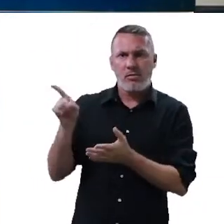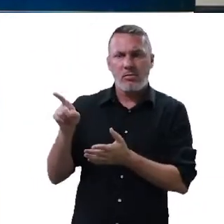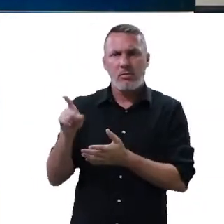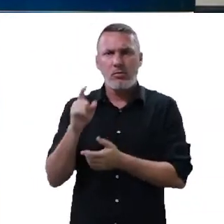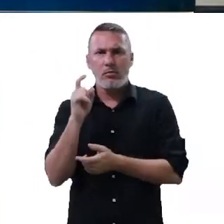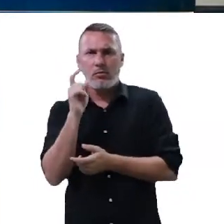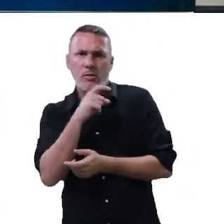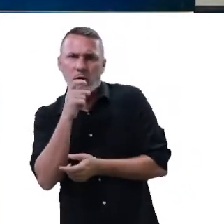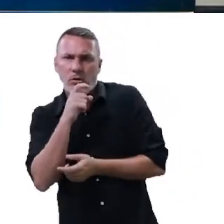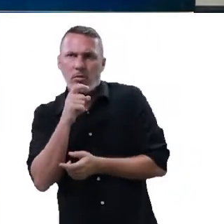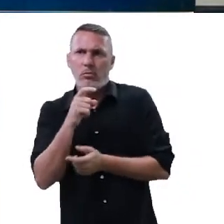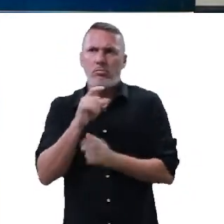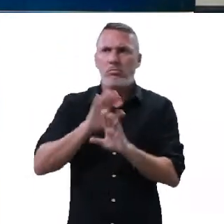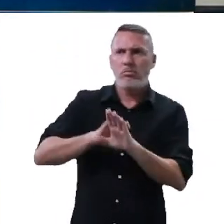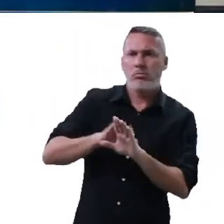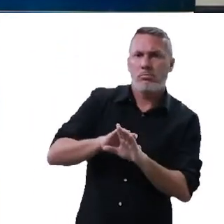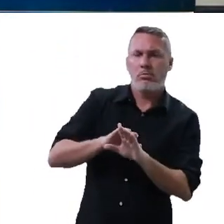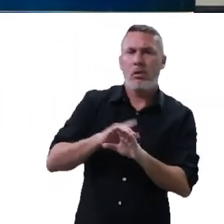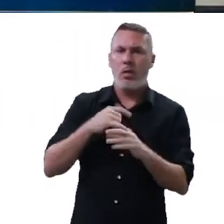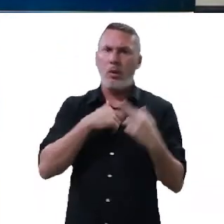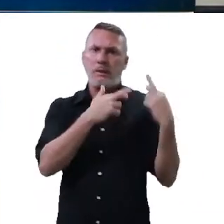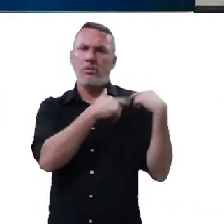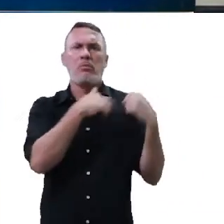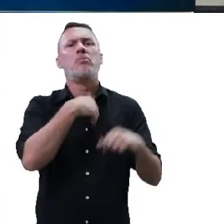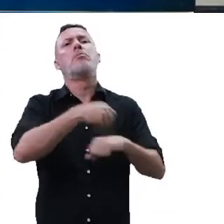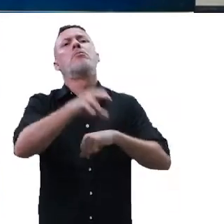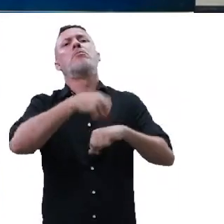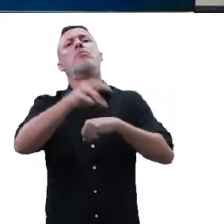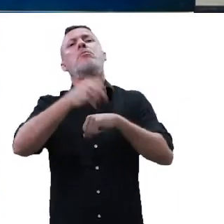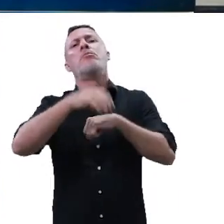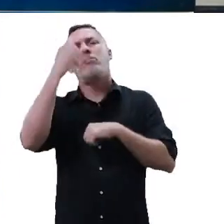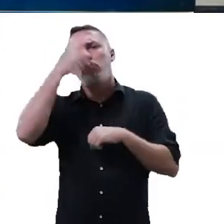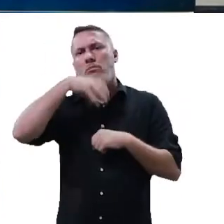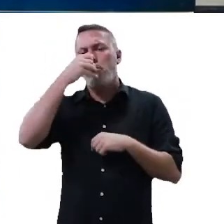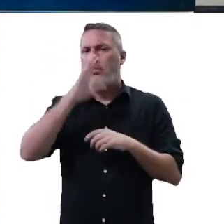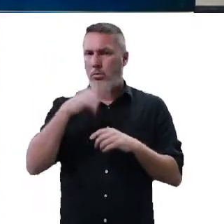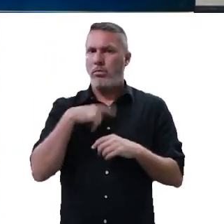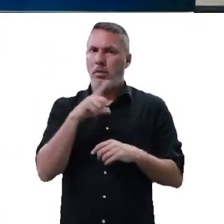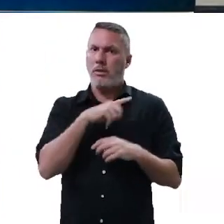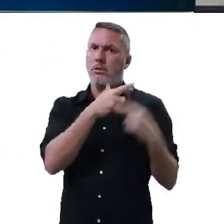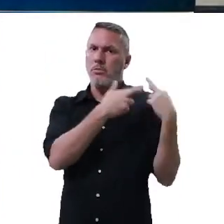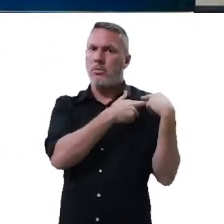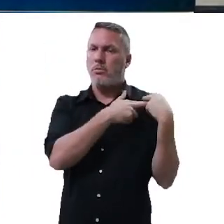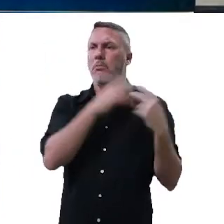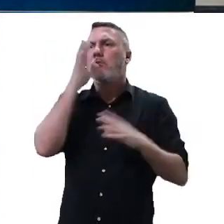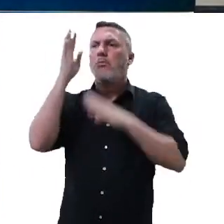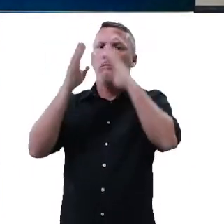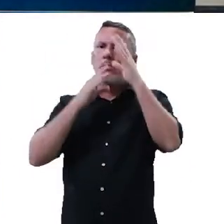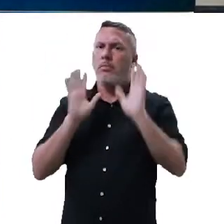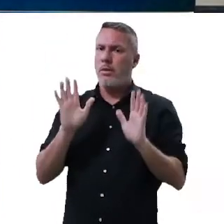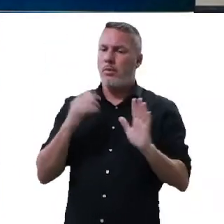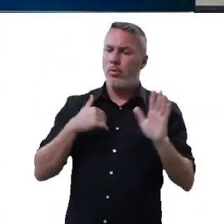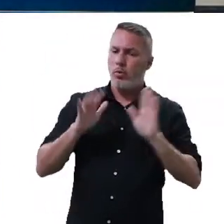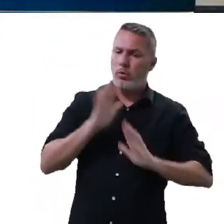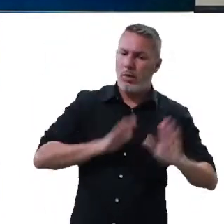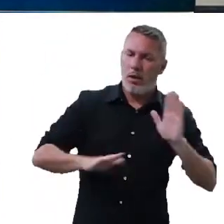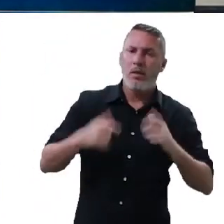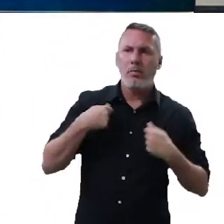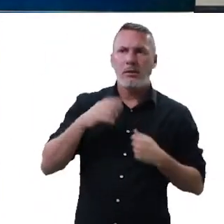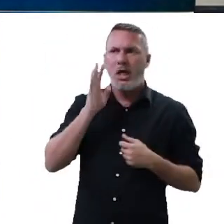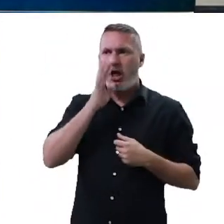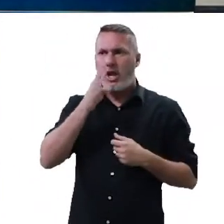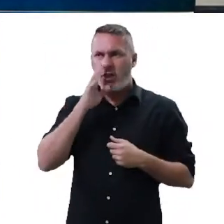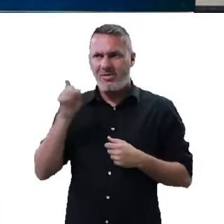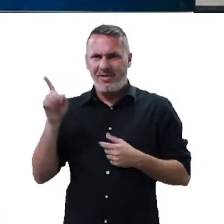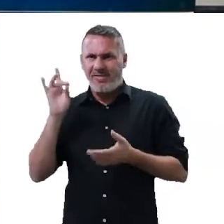informação é verdadeira. Eu tenho responsabilidade com o que eu falo. Essa responsabilidade com o que eu falo, essa responsabilidade me